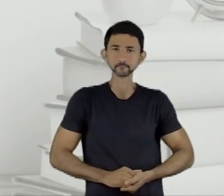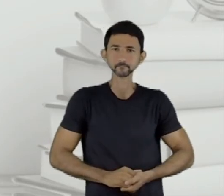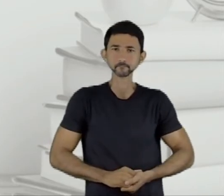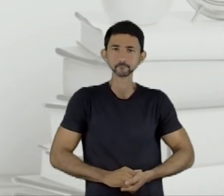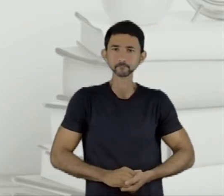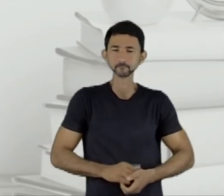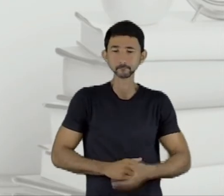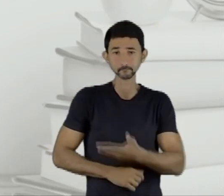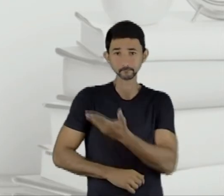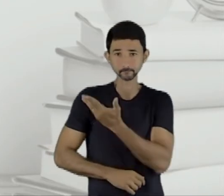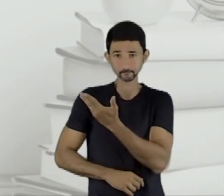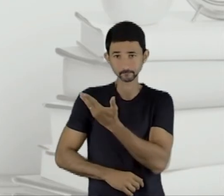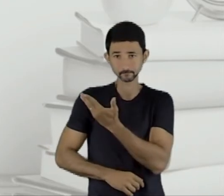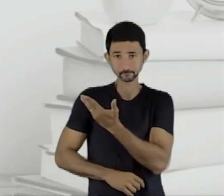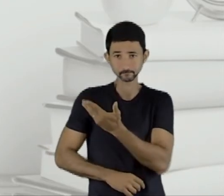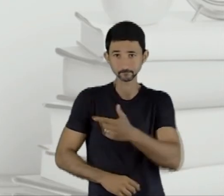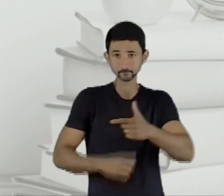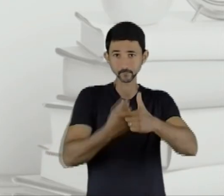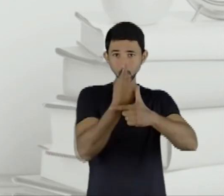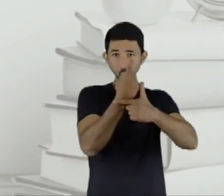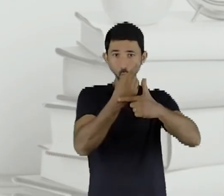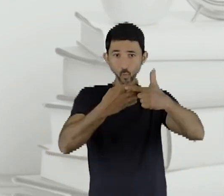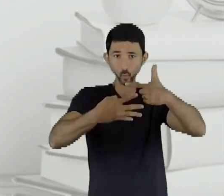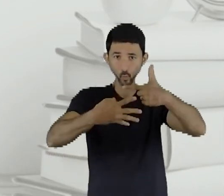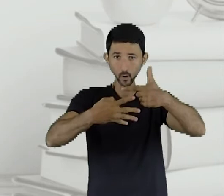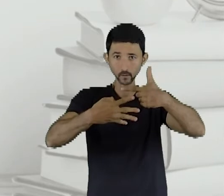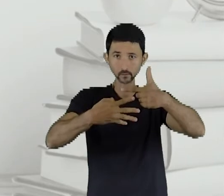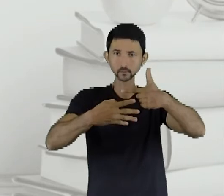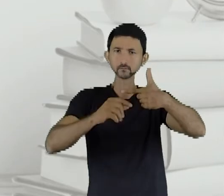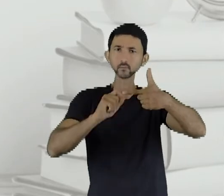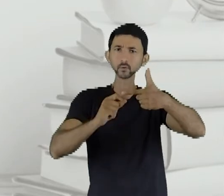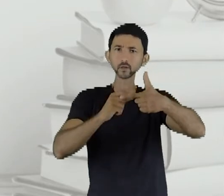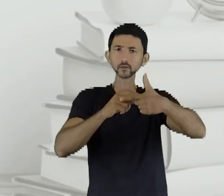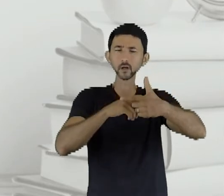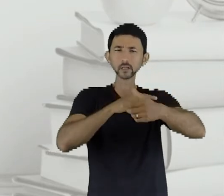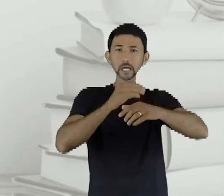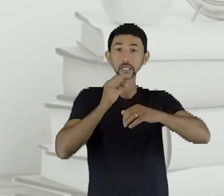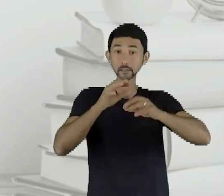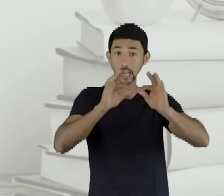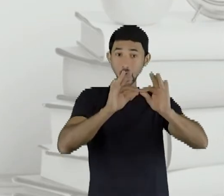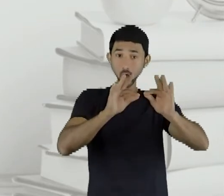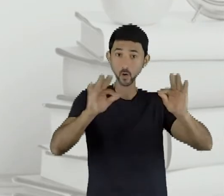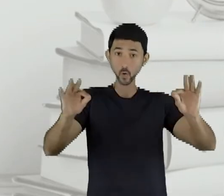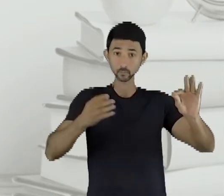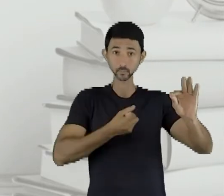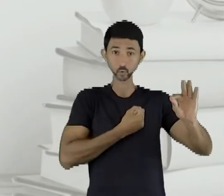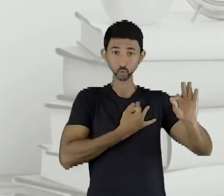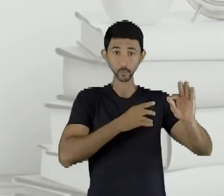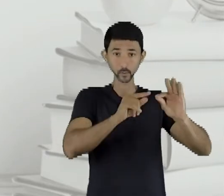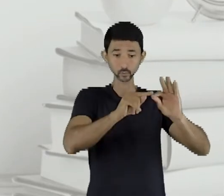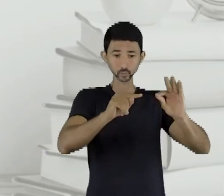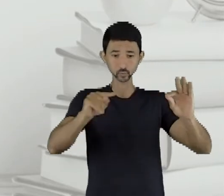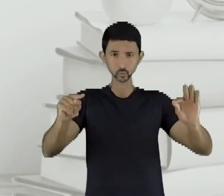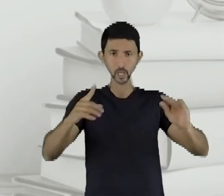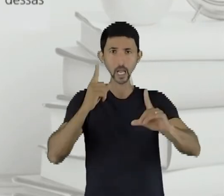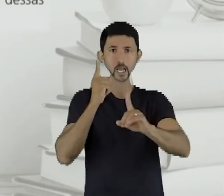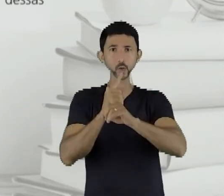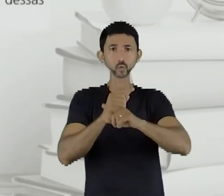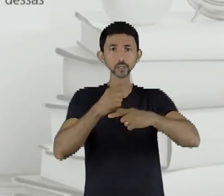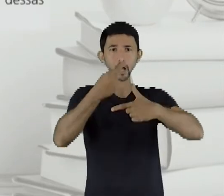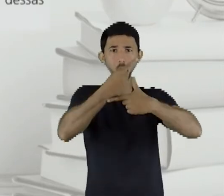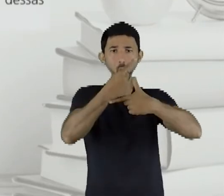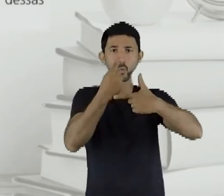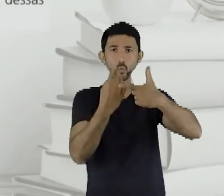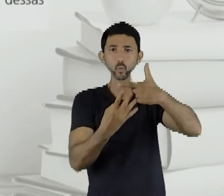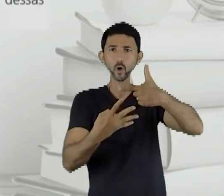número racional 1/4. E colocou mais 1/4, mas a gente pode ler também somente como 1/4. Então vamos